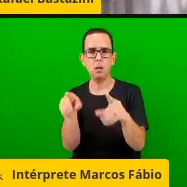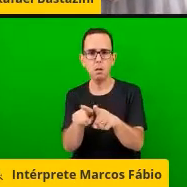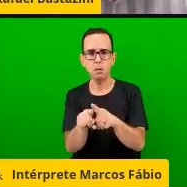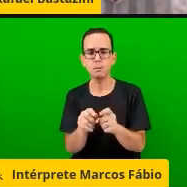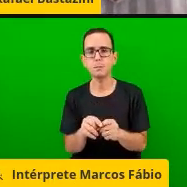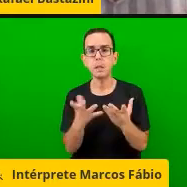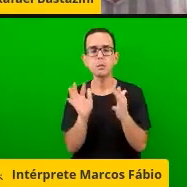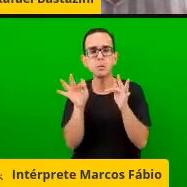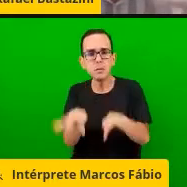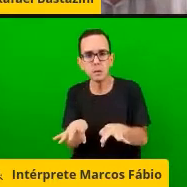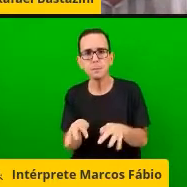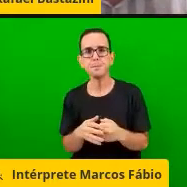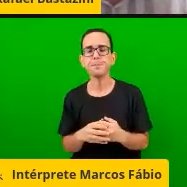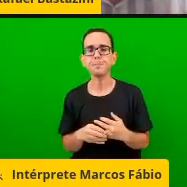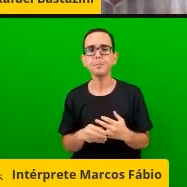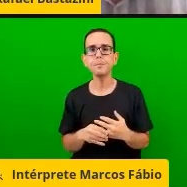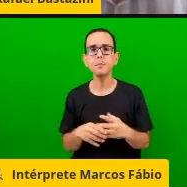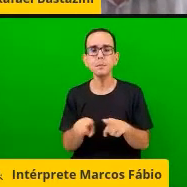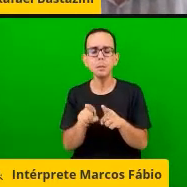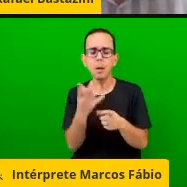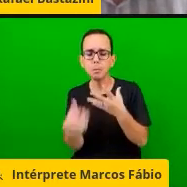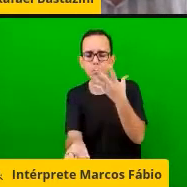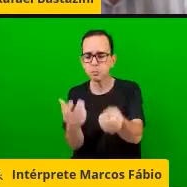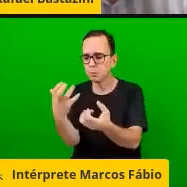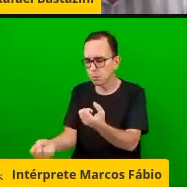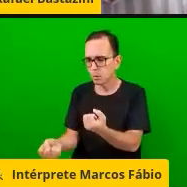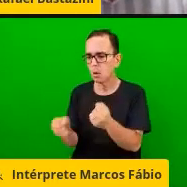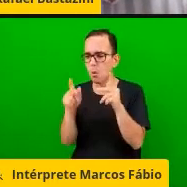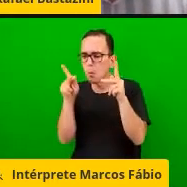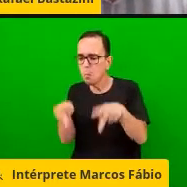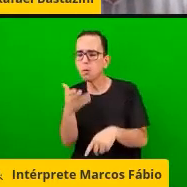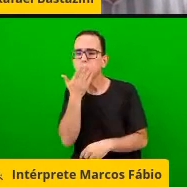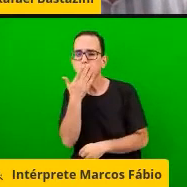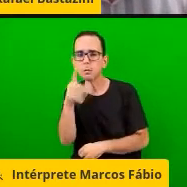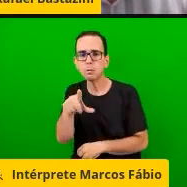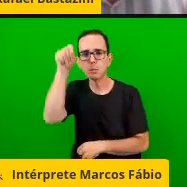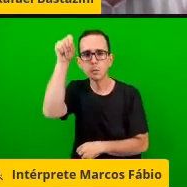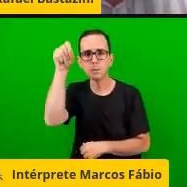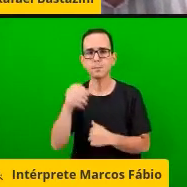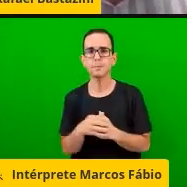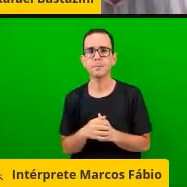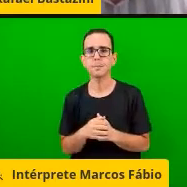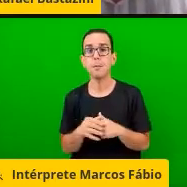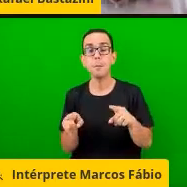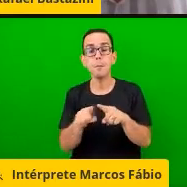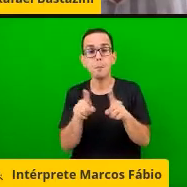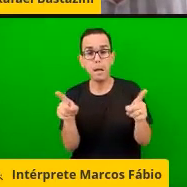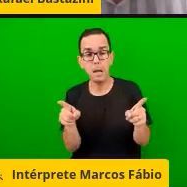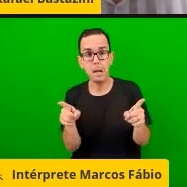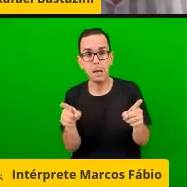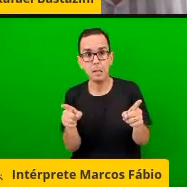fim, eles ainda continuam se assumindo, né, enquanto um povo escolhido, mas